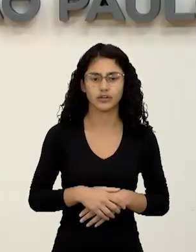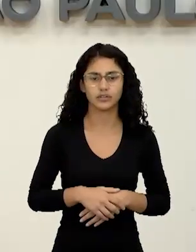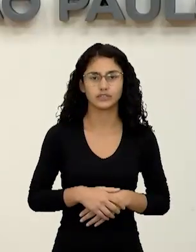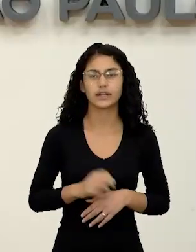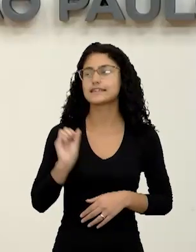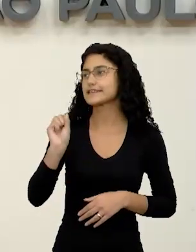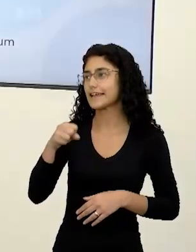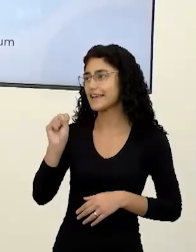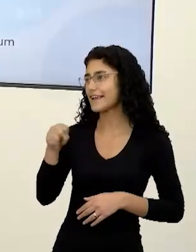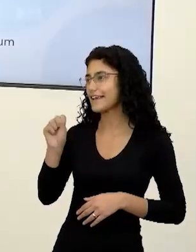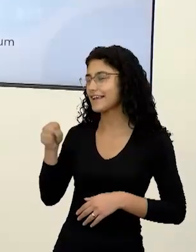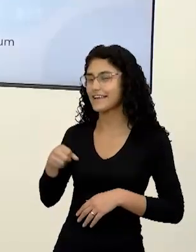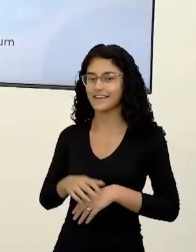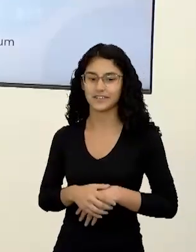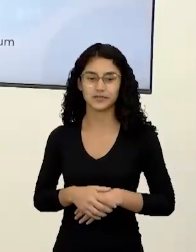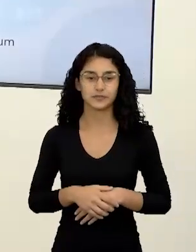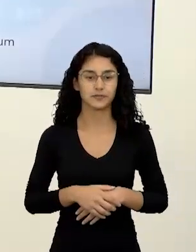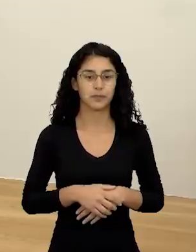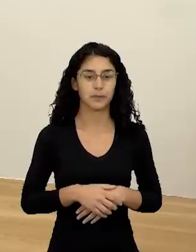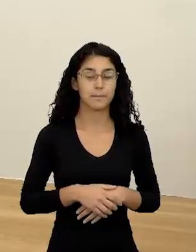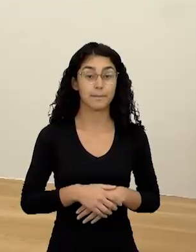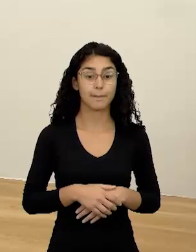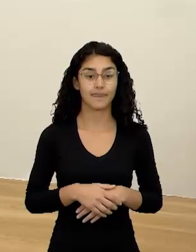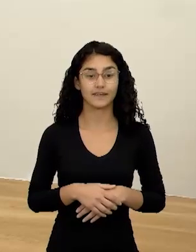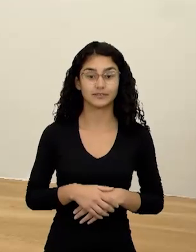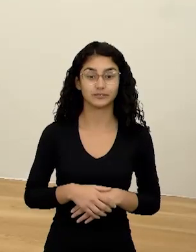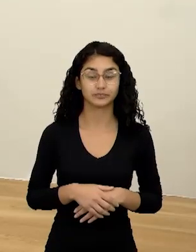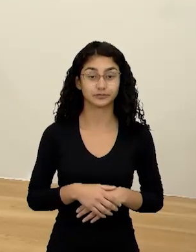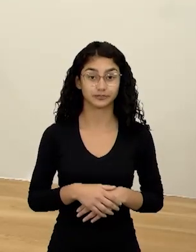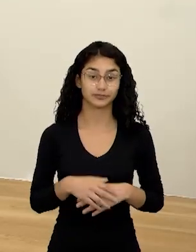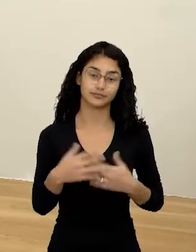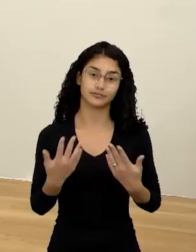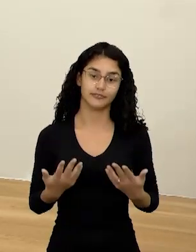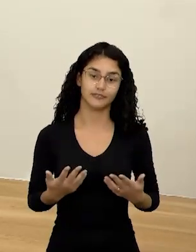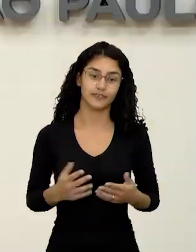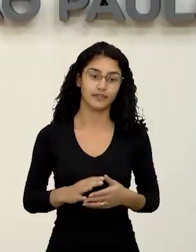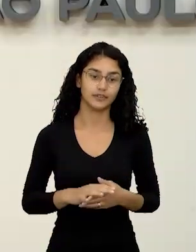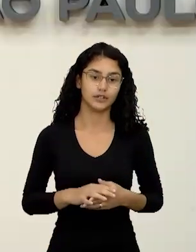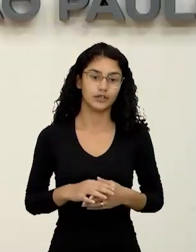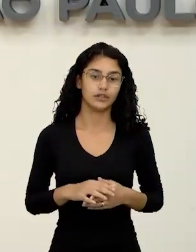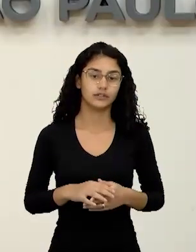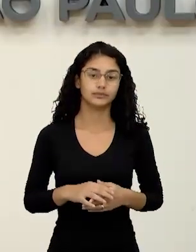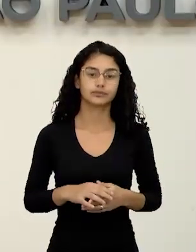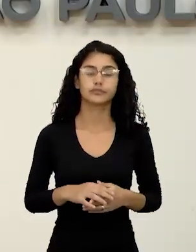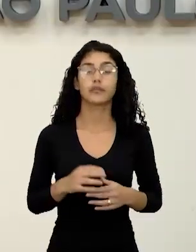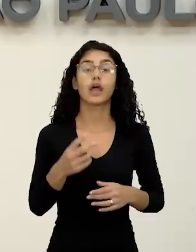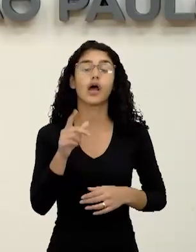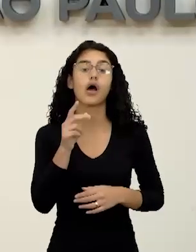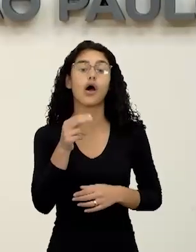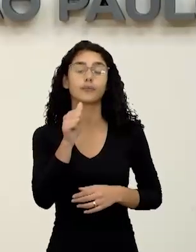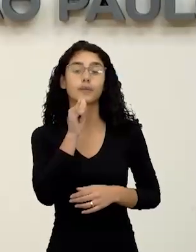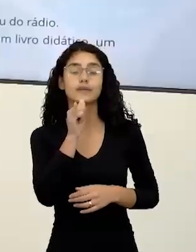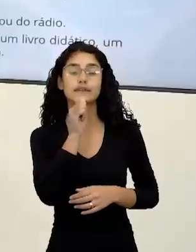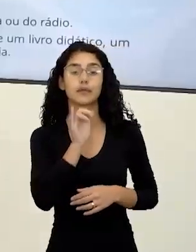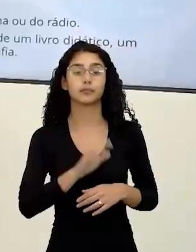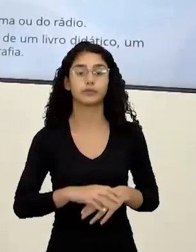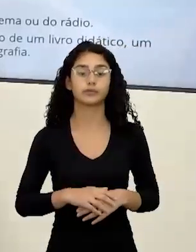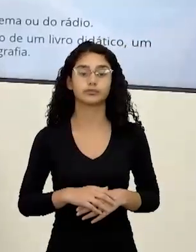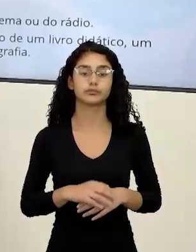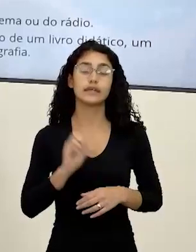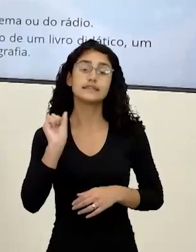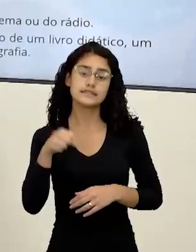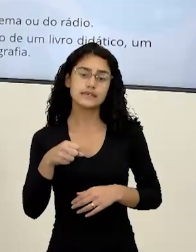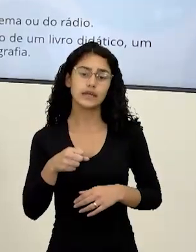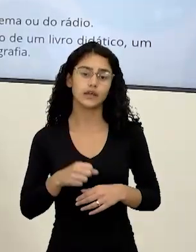Sim! Eu não sabia que era agora que eu falava assim. Não, mas assim... Não, tudo pode, tem por direito exemplo. autoral. Vou dar um Você exemplo. pode usar? Basicamente assim,